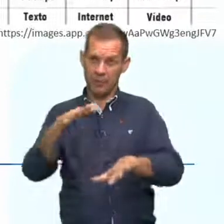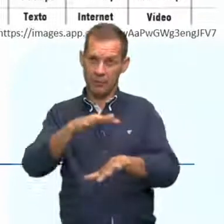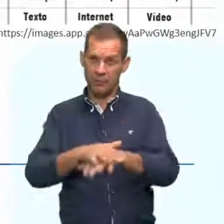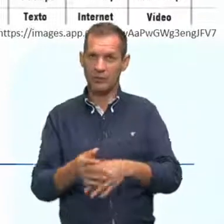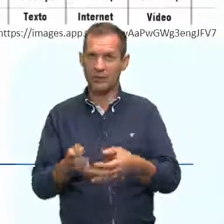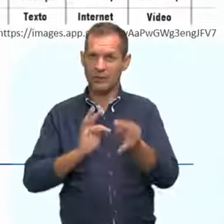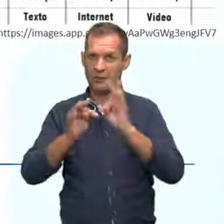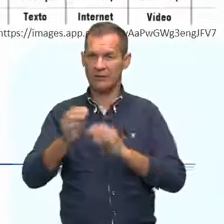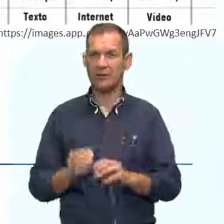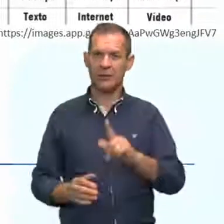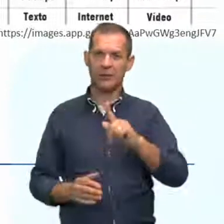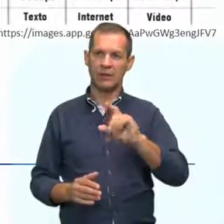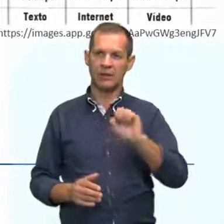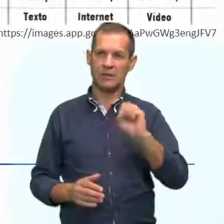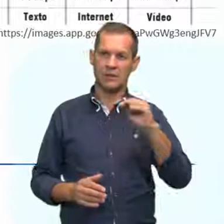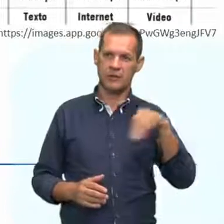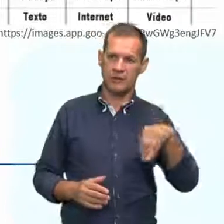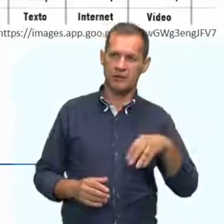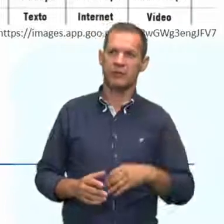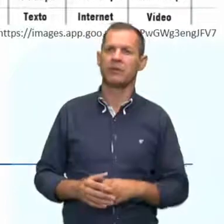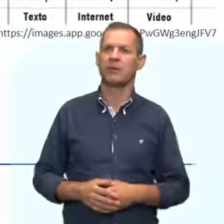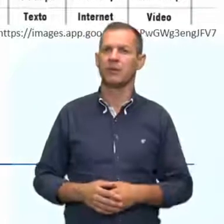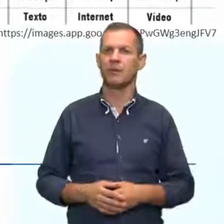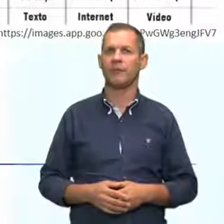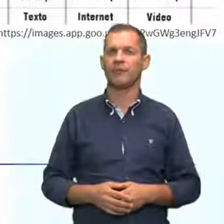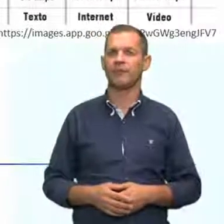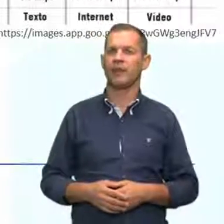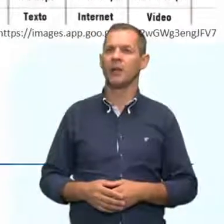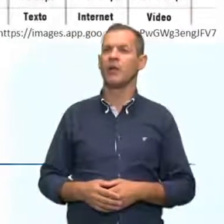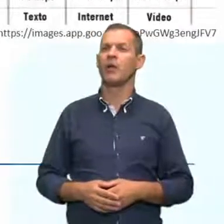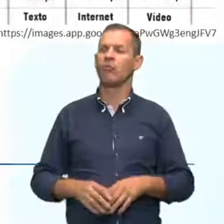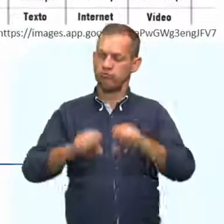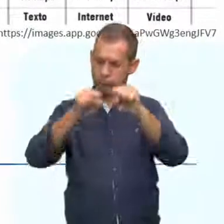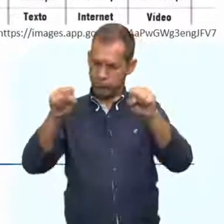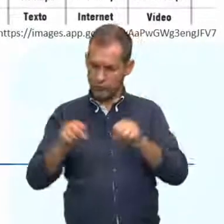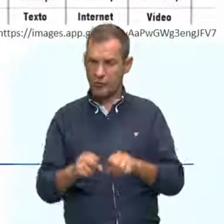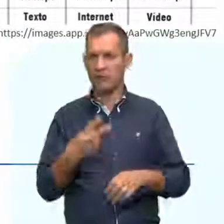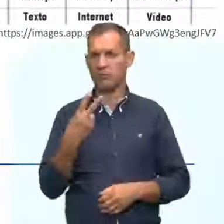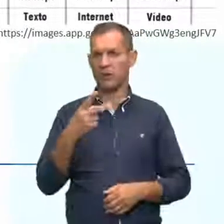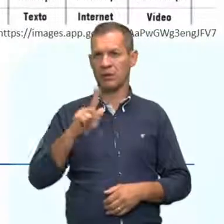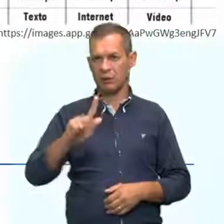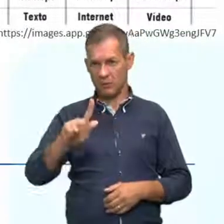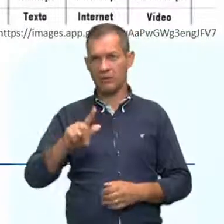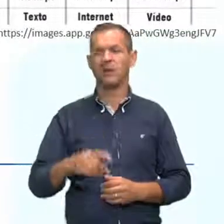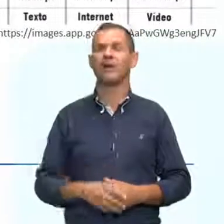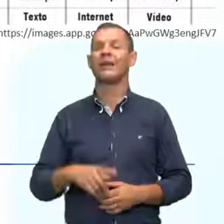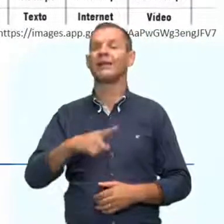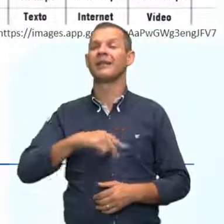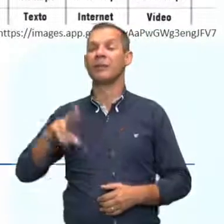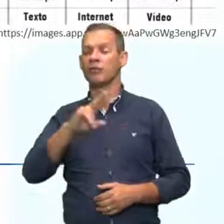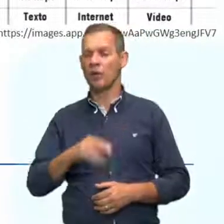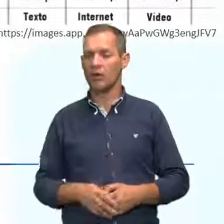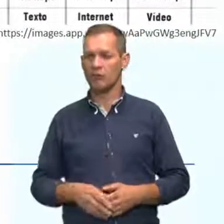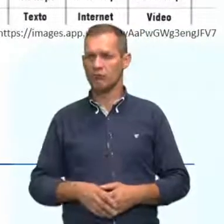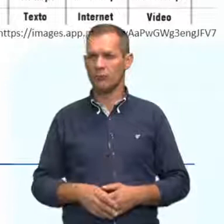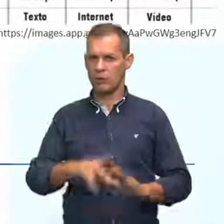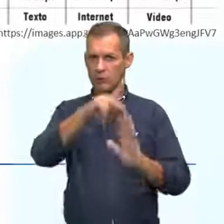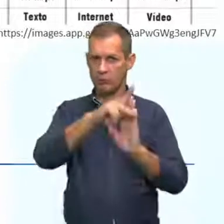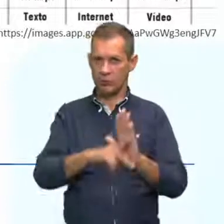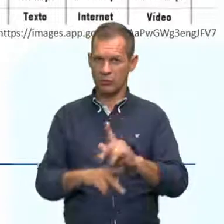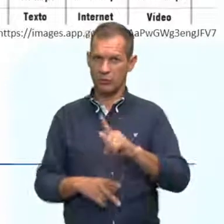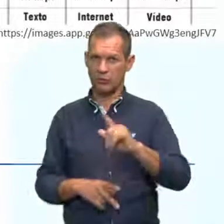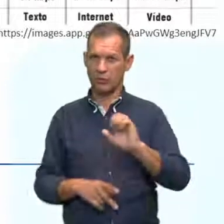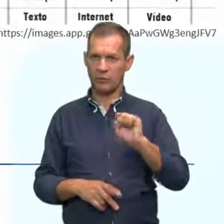a tecnologia GSM. O sistema 2G, ele utilizava o protocolo